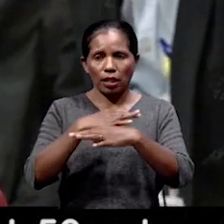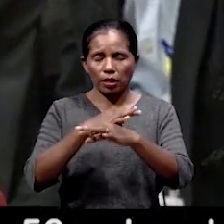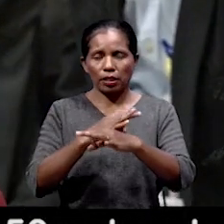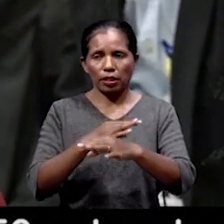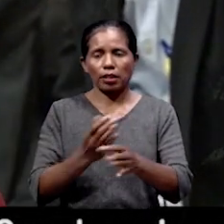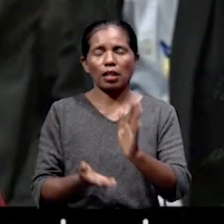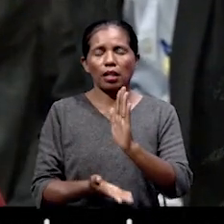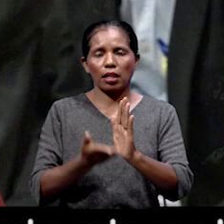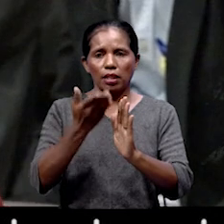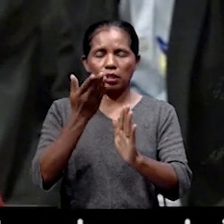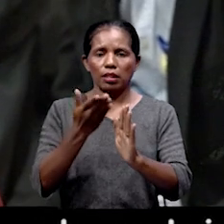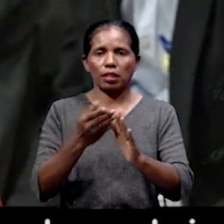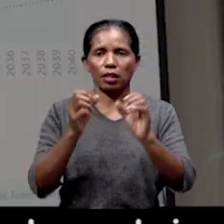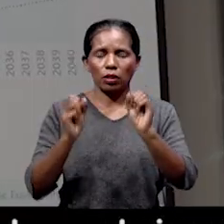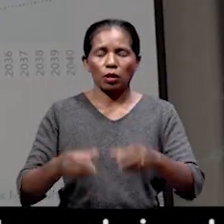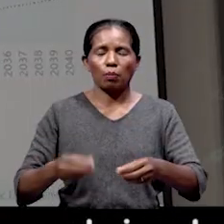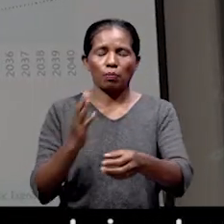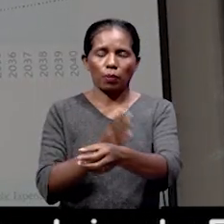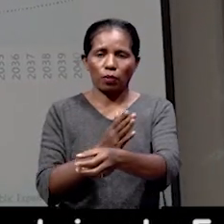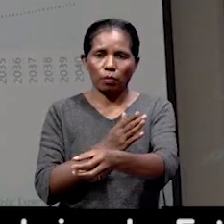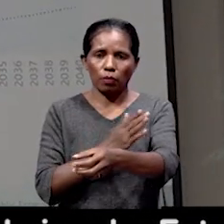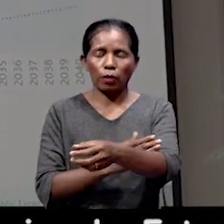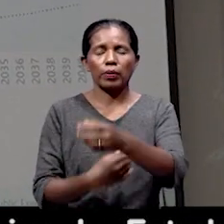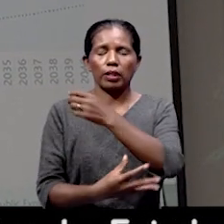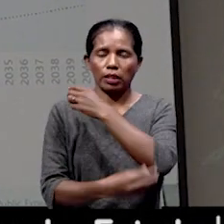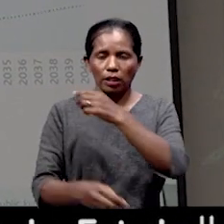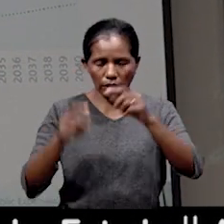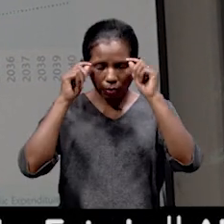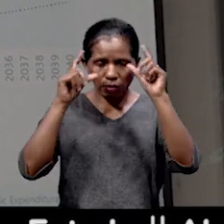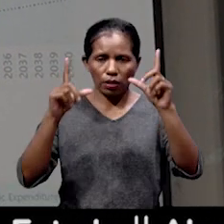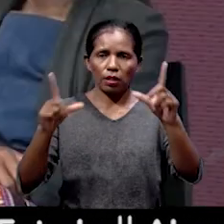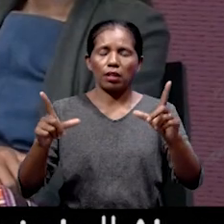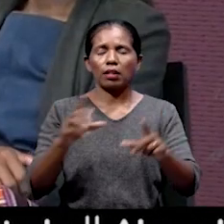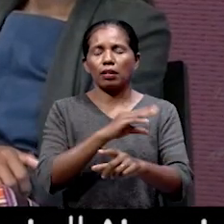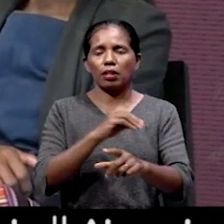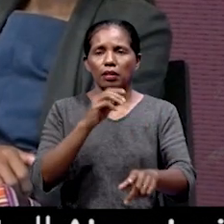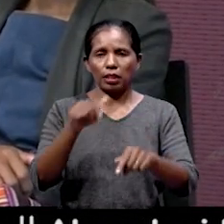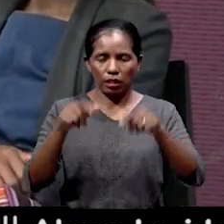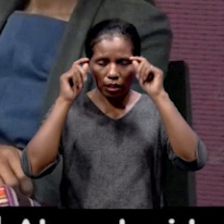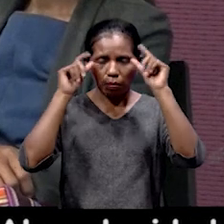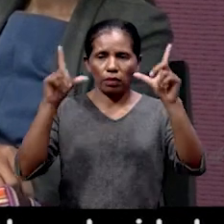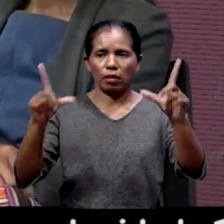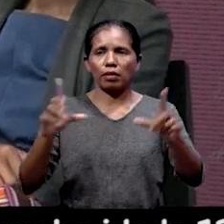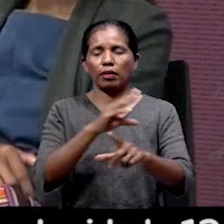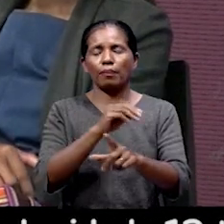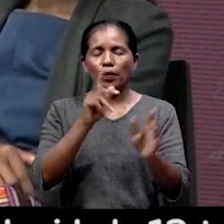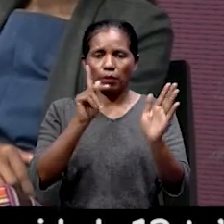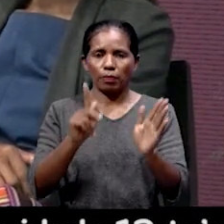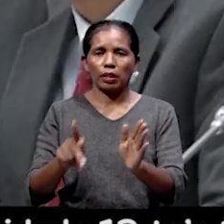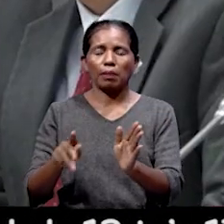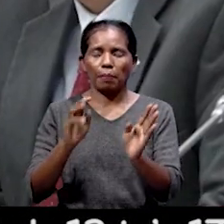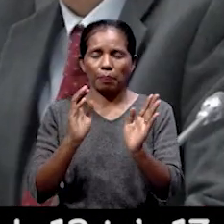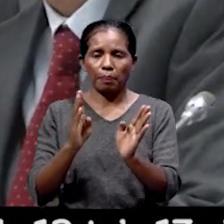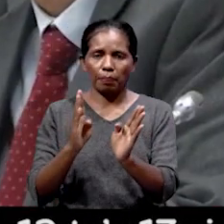hasai receita domestika ho di promove crescimento ekonomika inklusiva no sustentável iha Timor Leste no precisa investe